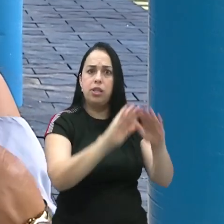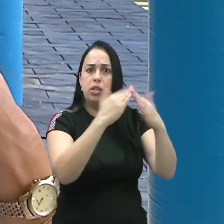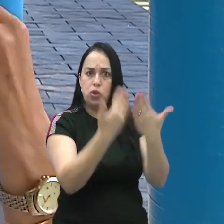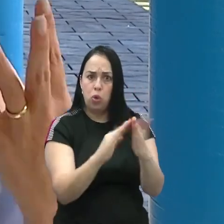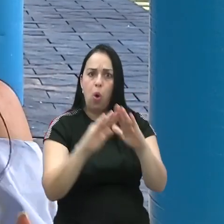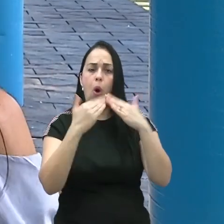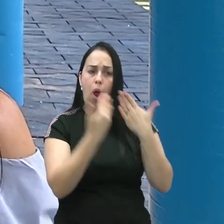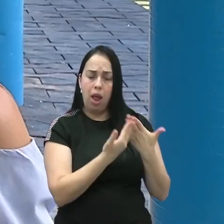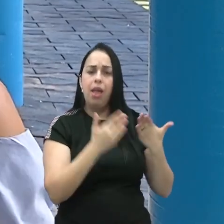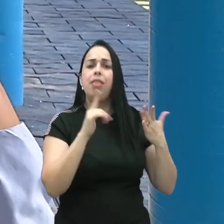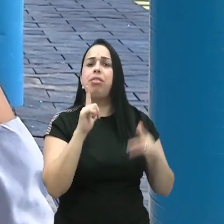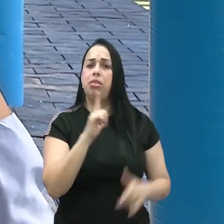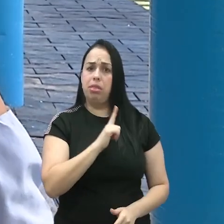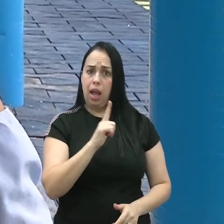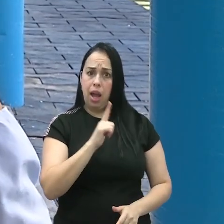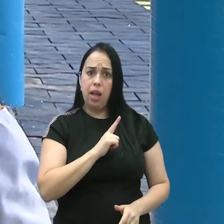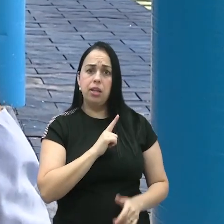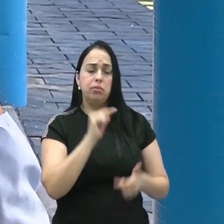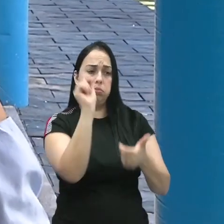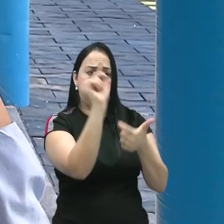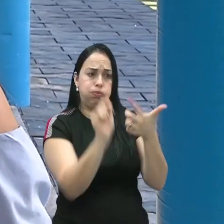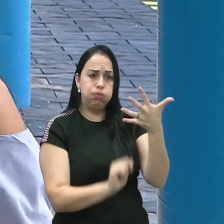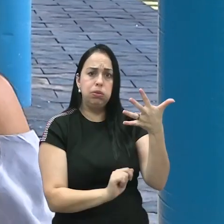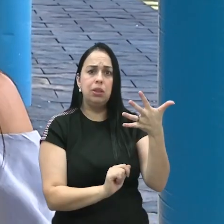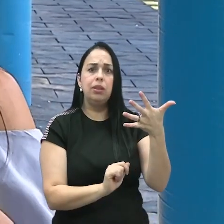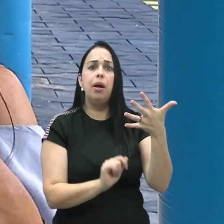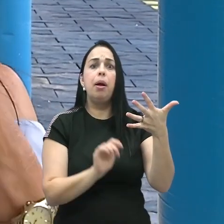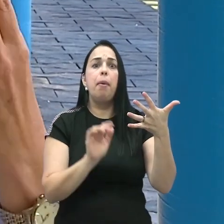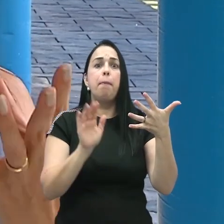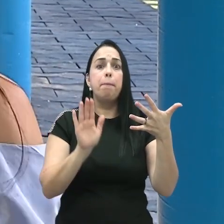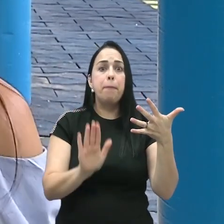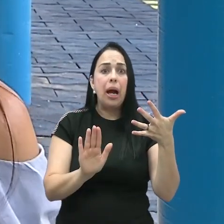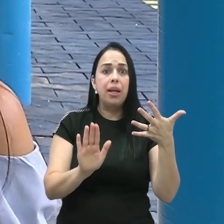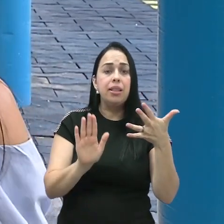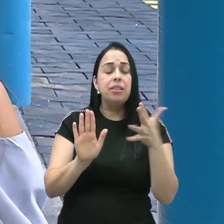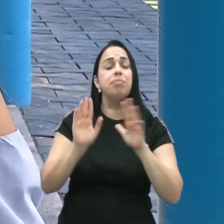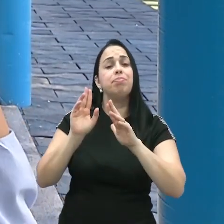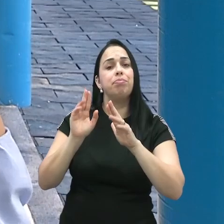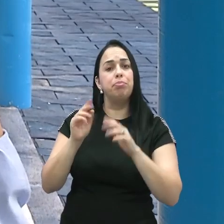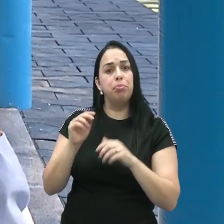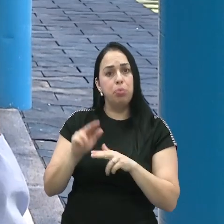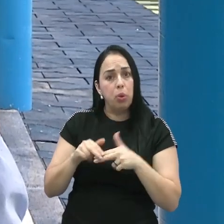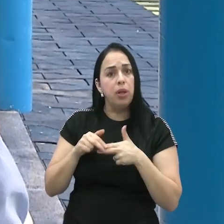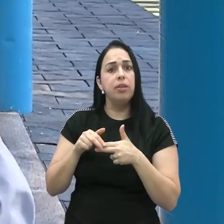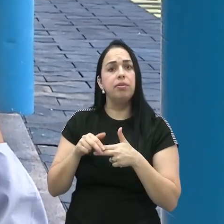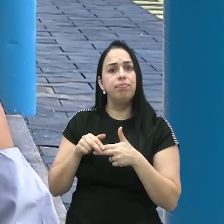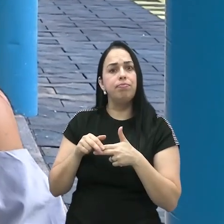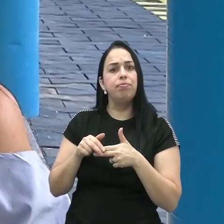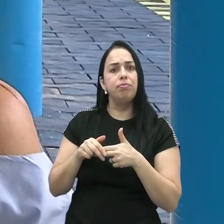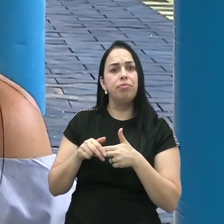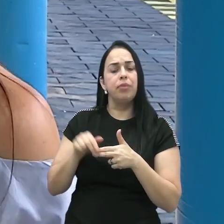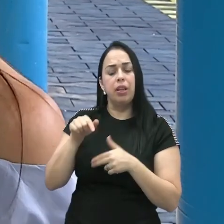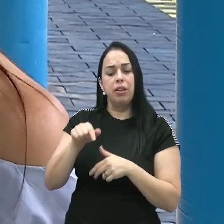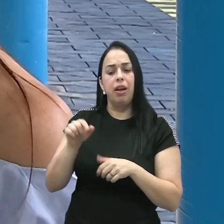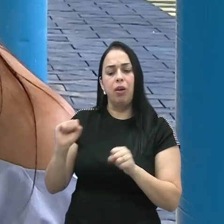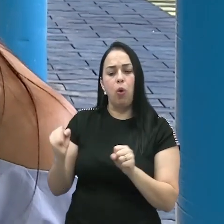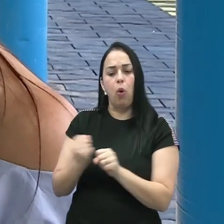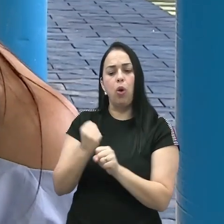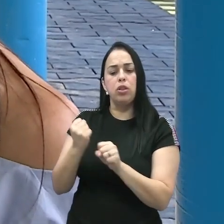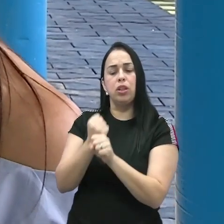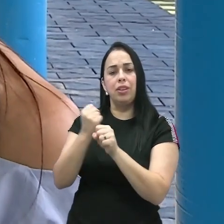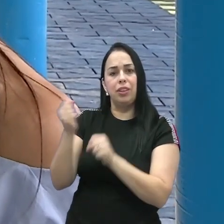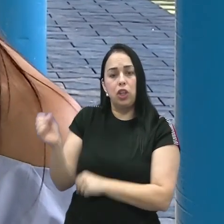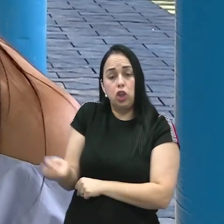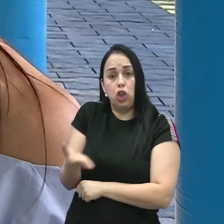outras, o Otoboni, o Cedim Maroca, o Secói Irmã Carmelitas, e aí por isso que a